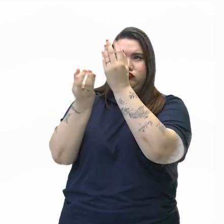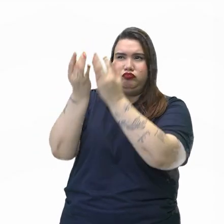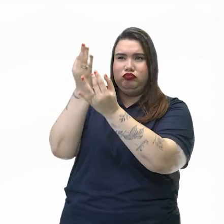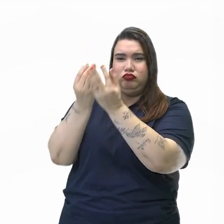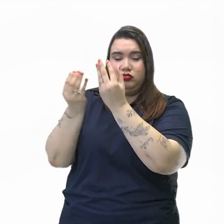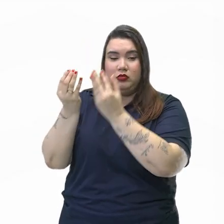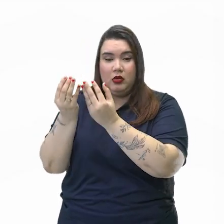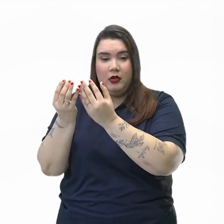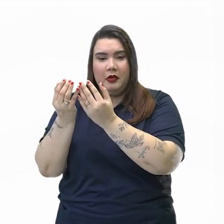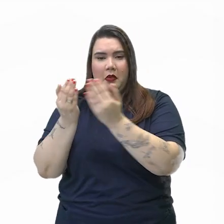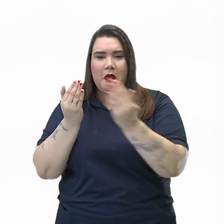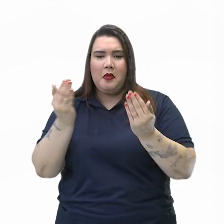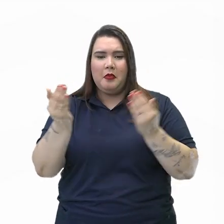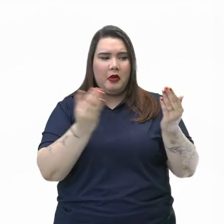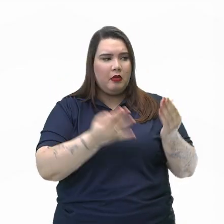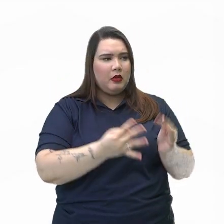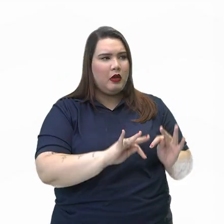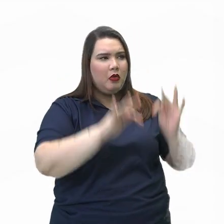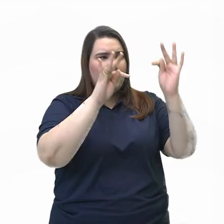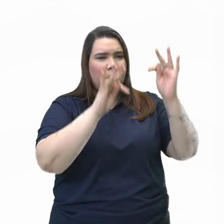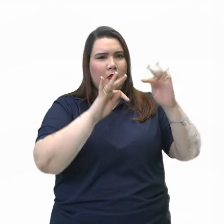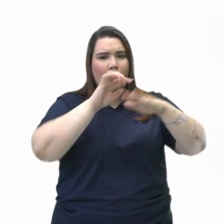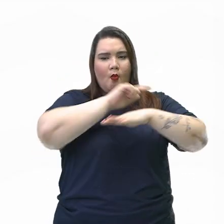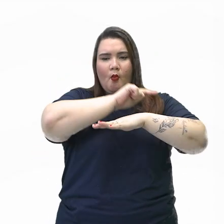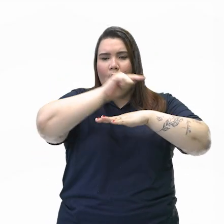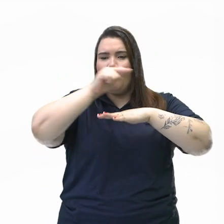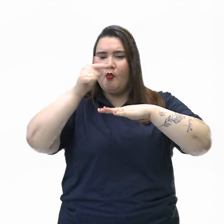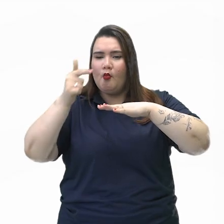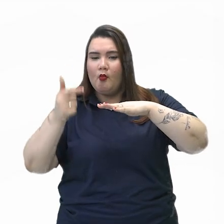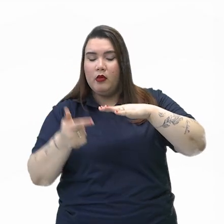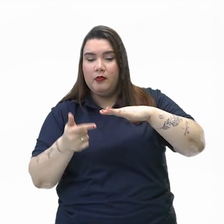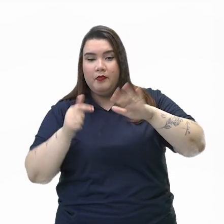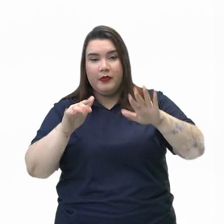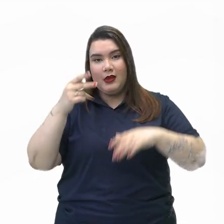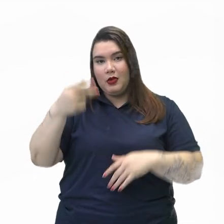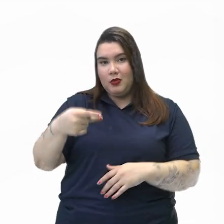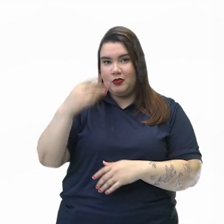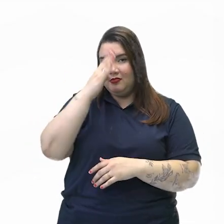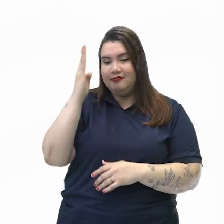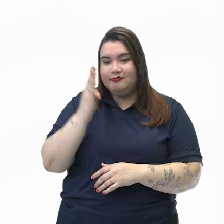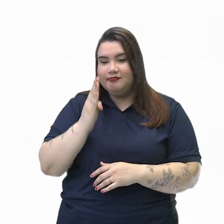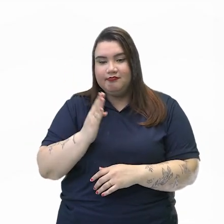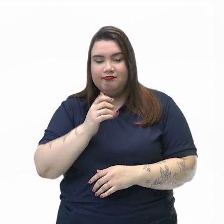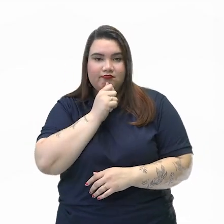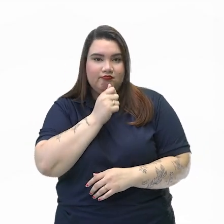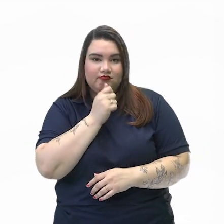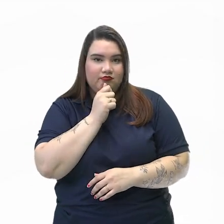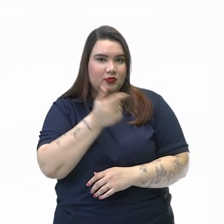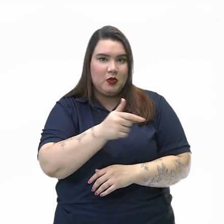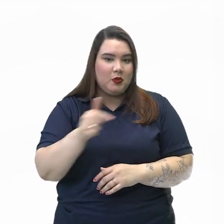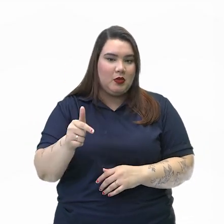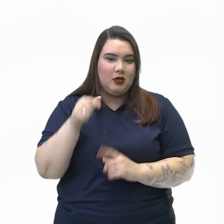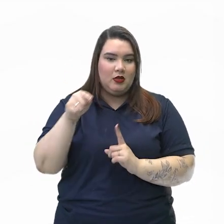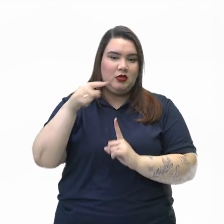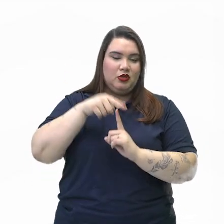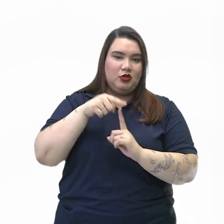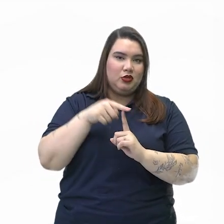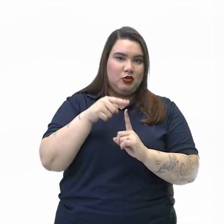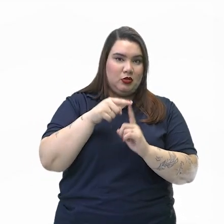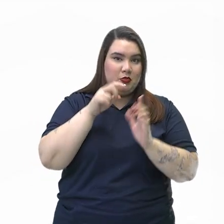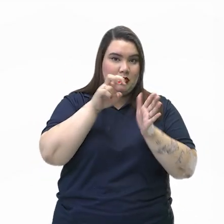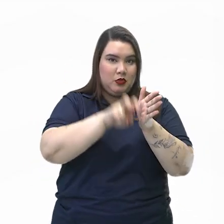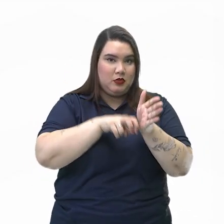com o maglev, né? Que, é claro, no Brasil nós ainda não temos essa tecnologia, esse tipo de trem, mas